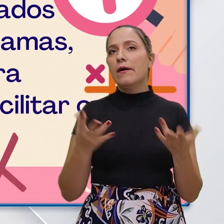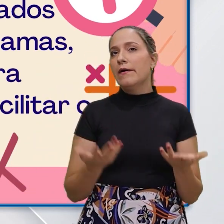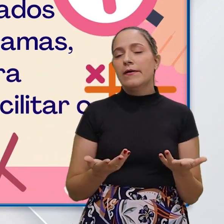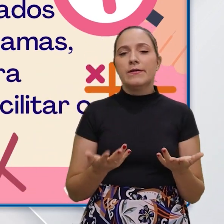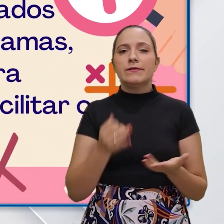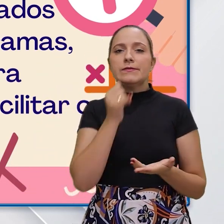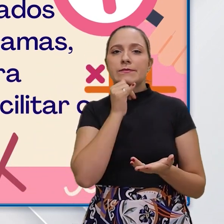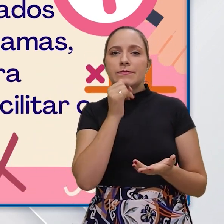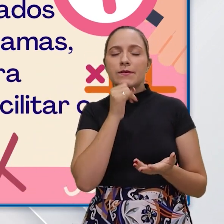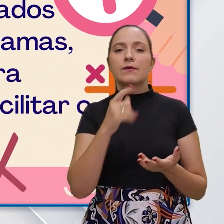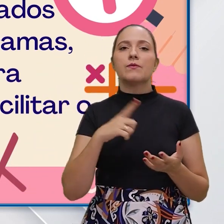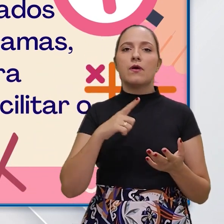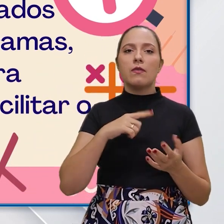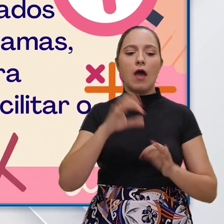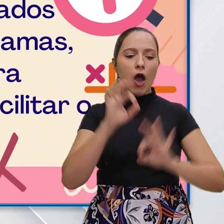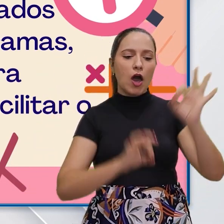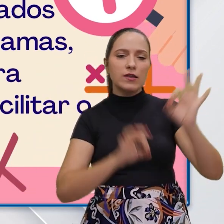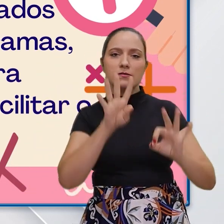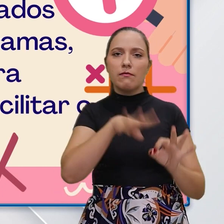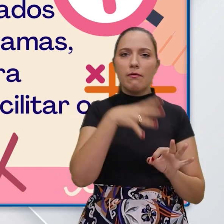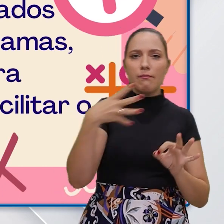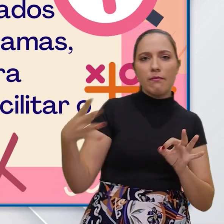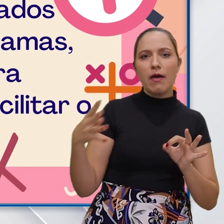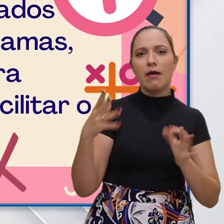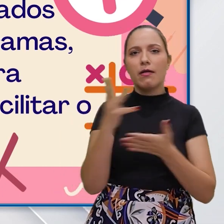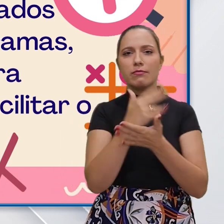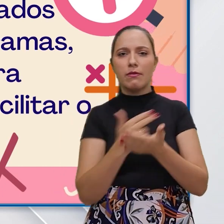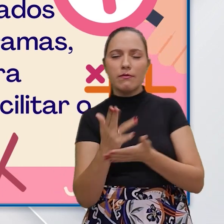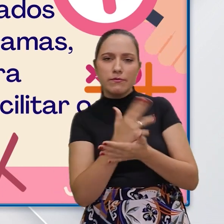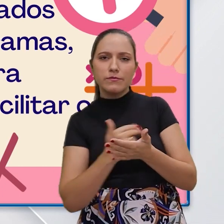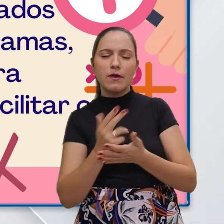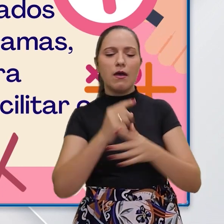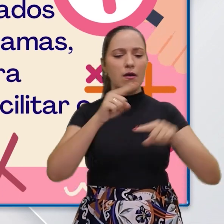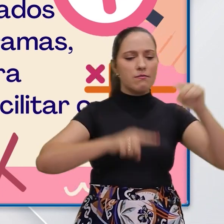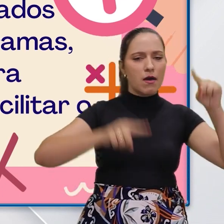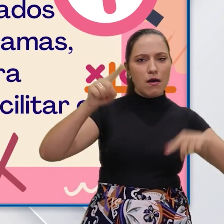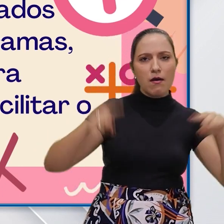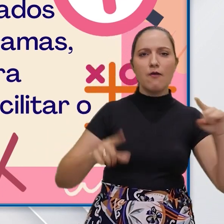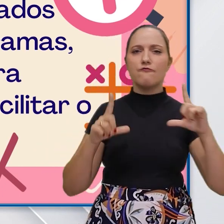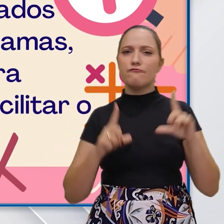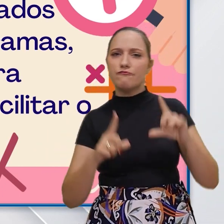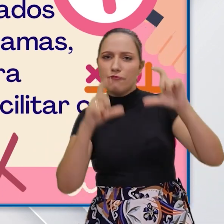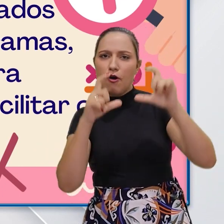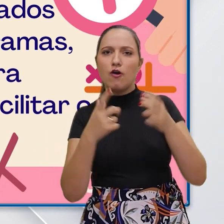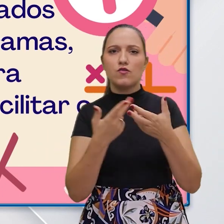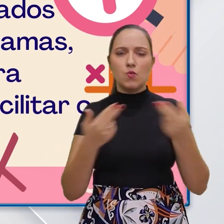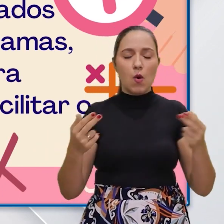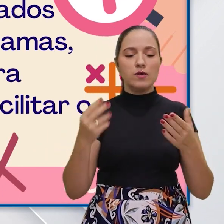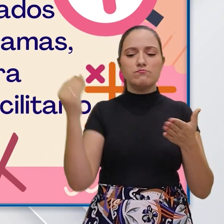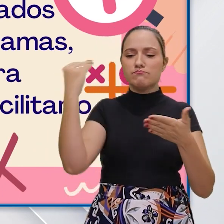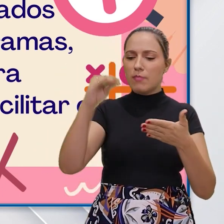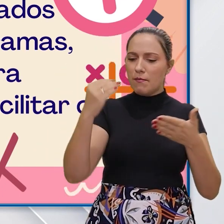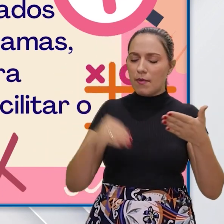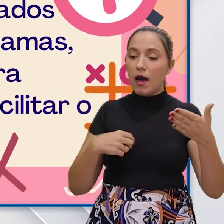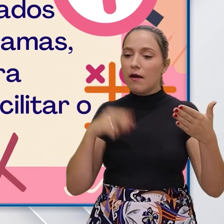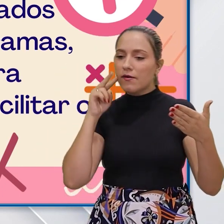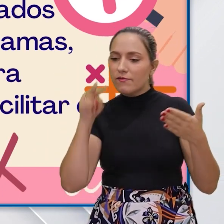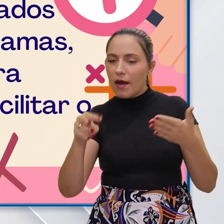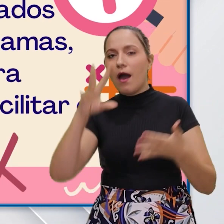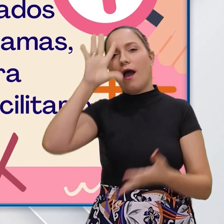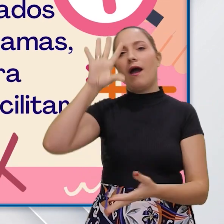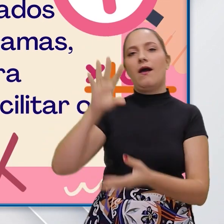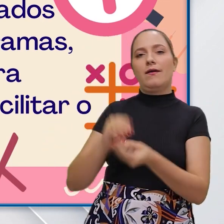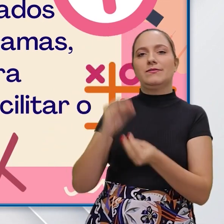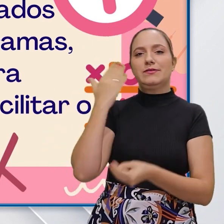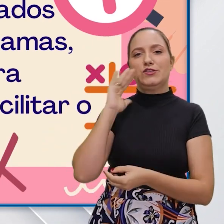visuais como diagramas, ilustrações ou fotos para complementar as